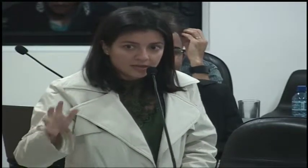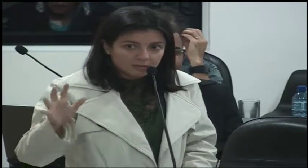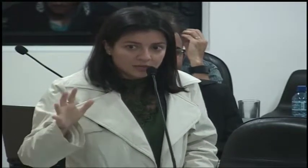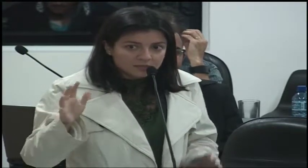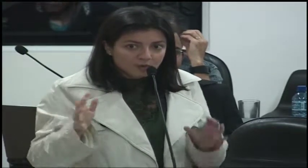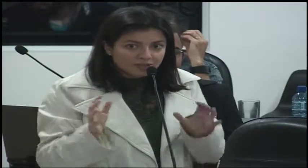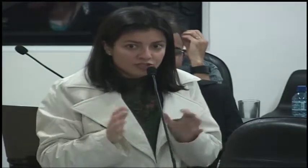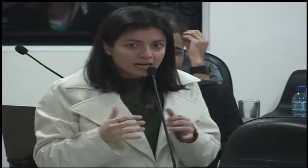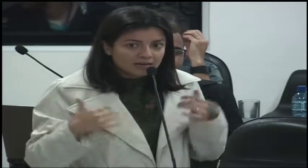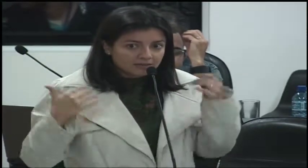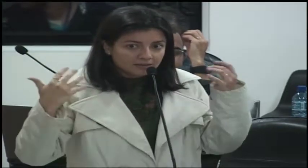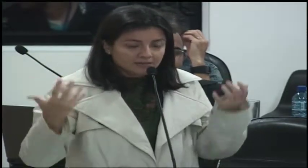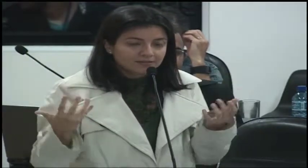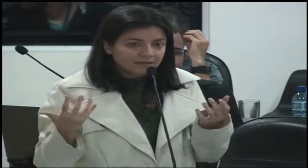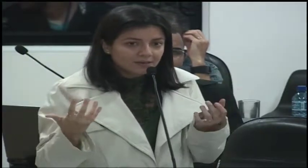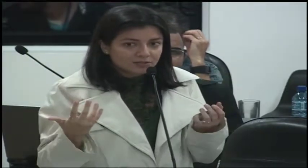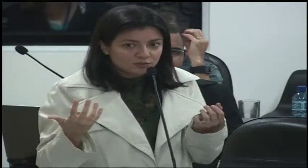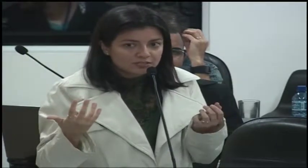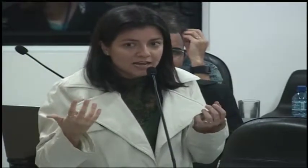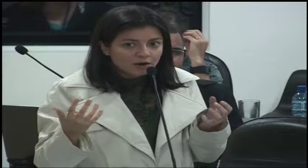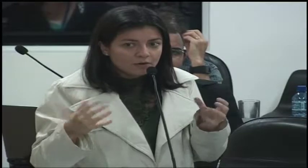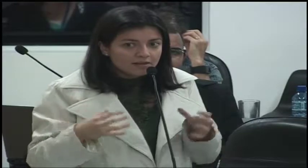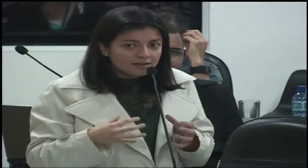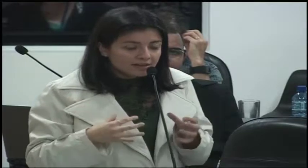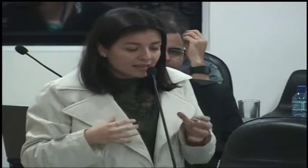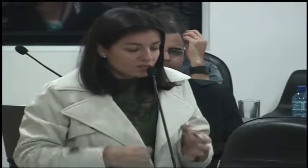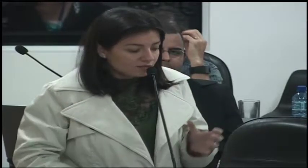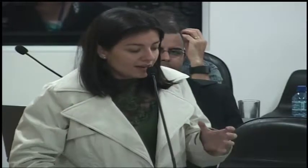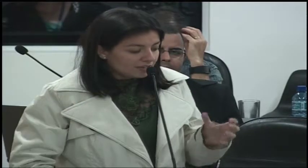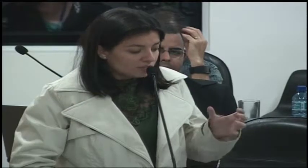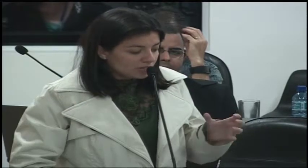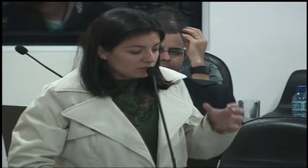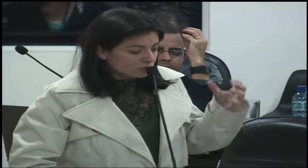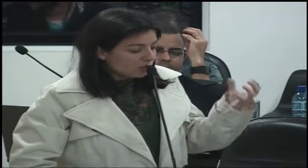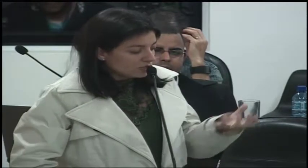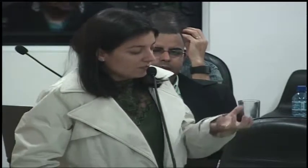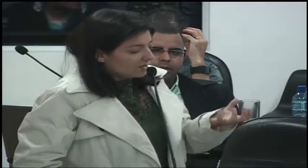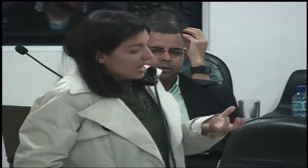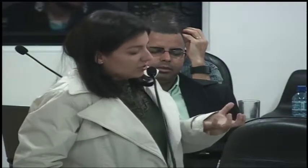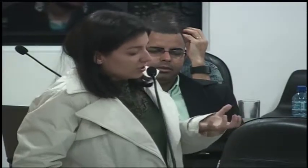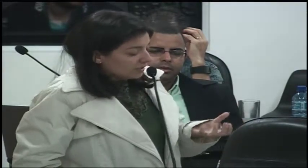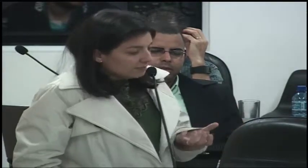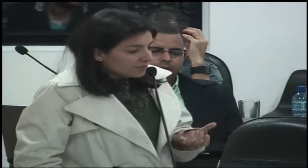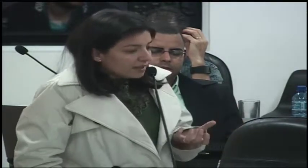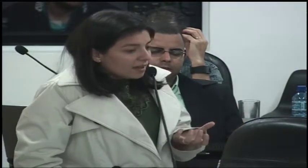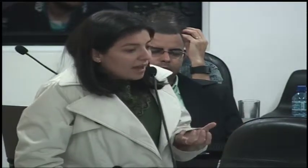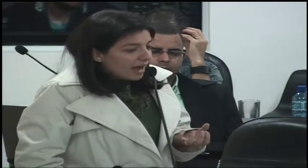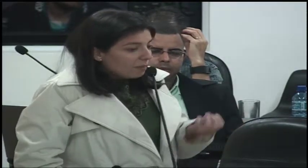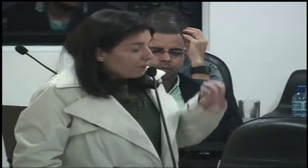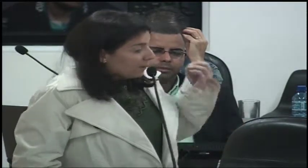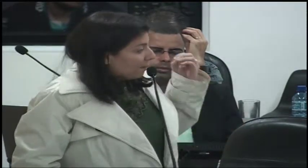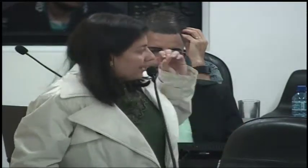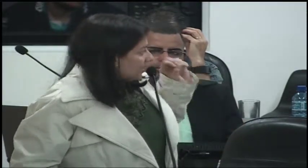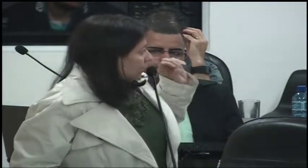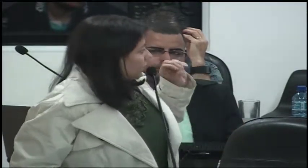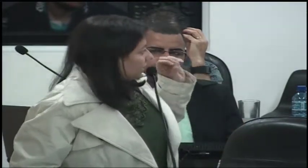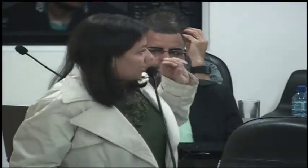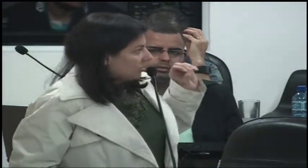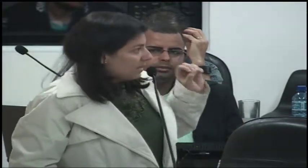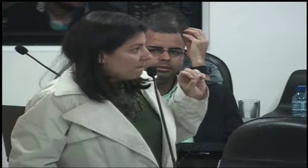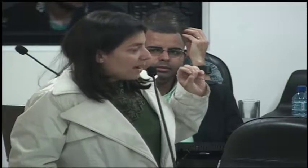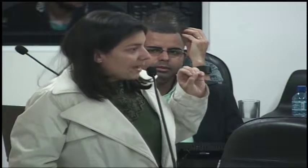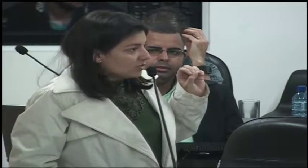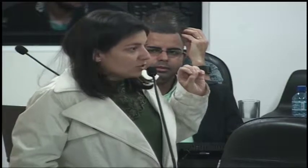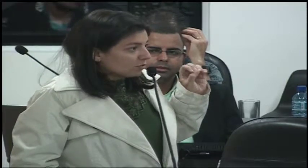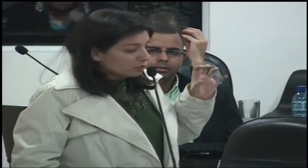sociais, né? Principalmente na gama social, que a gente fala de direito de coletividade. Há uma preocupação muito grande